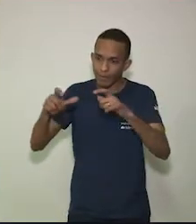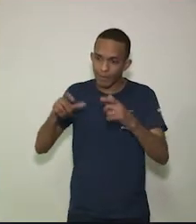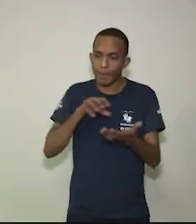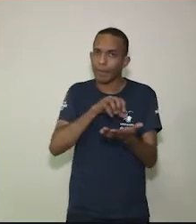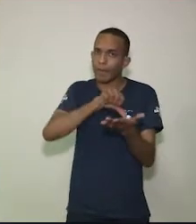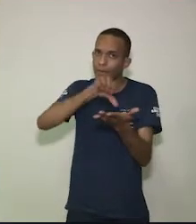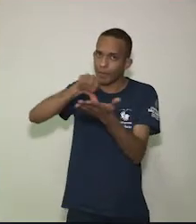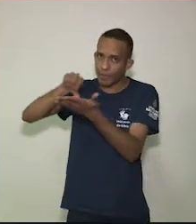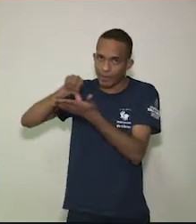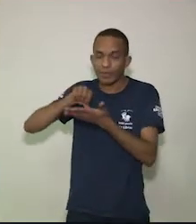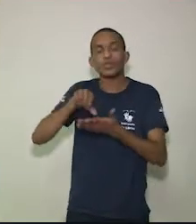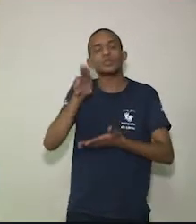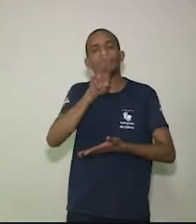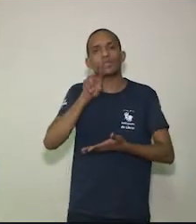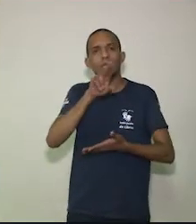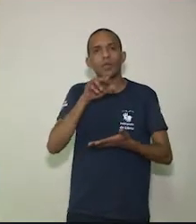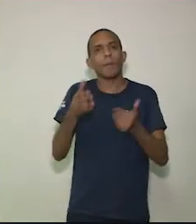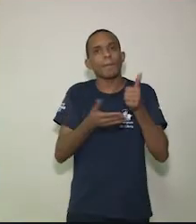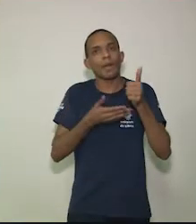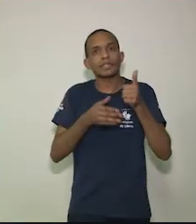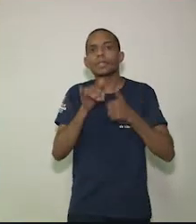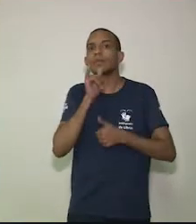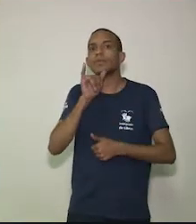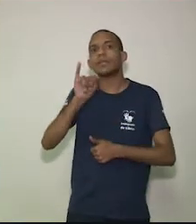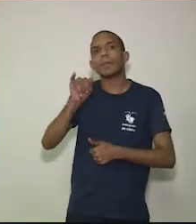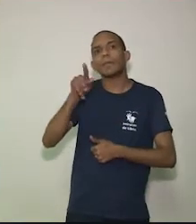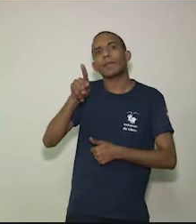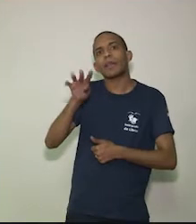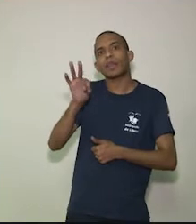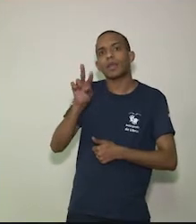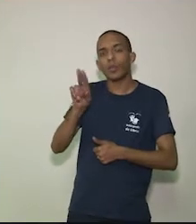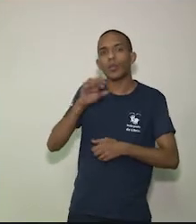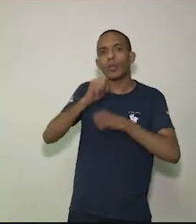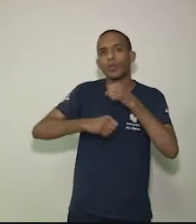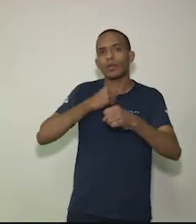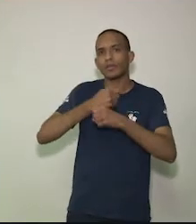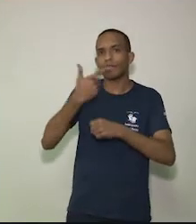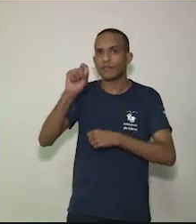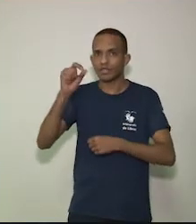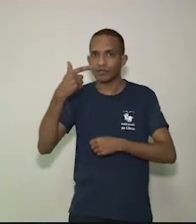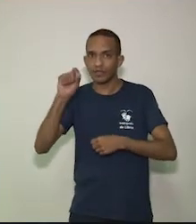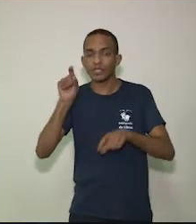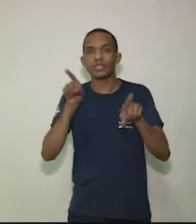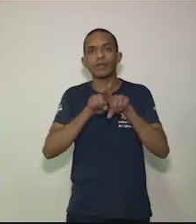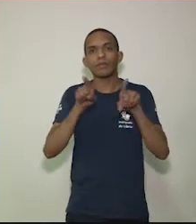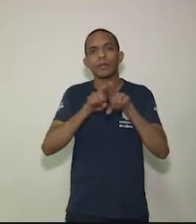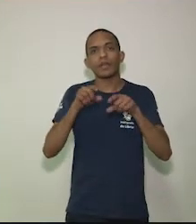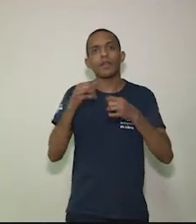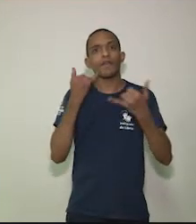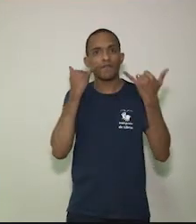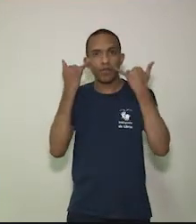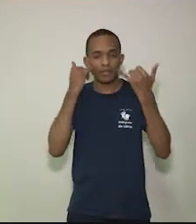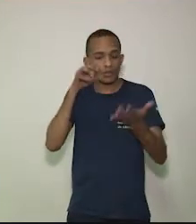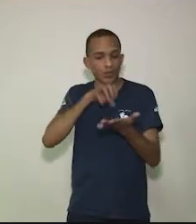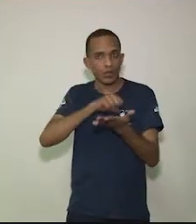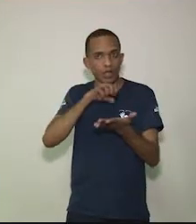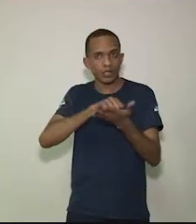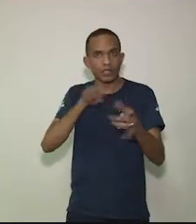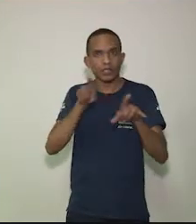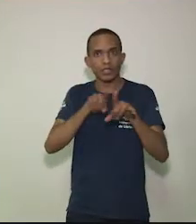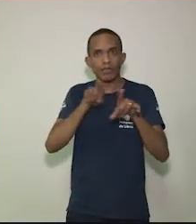utilizado como base os dados do IPTU de 2020, os dados de cadastro